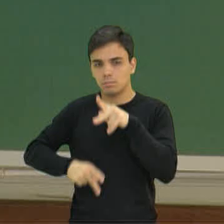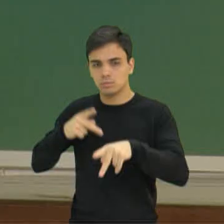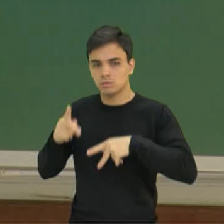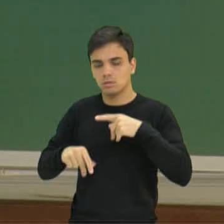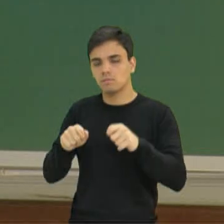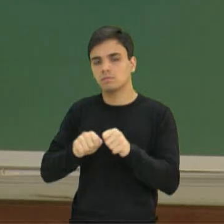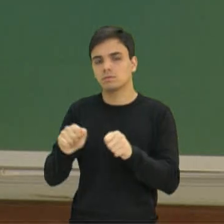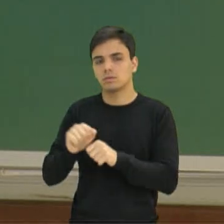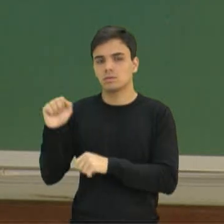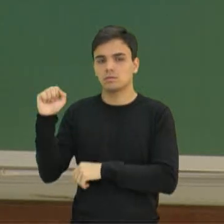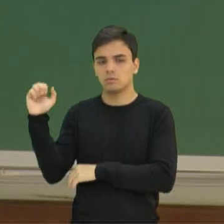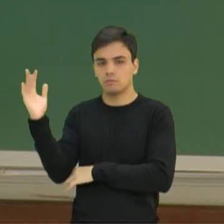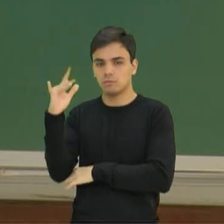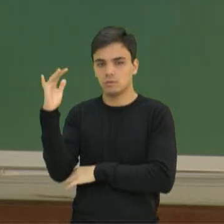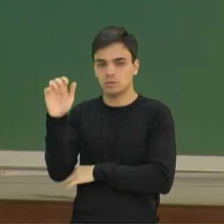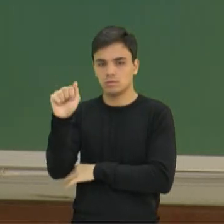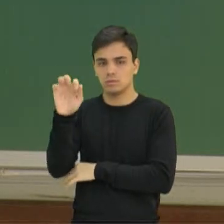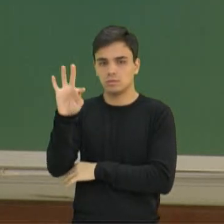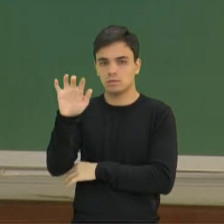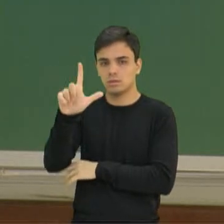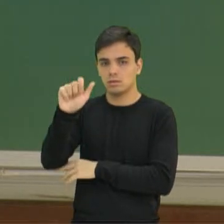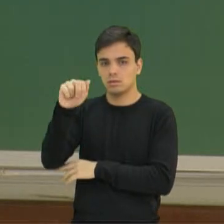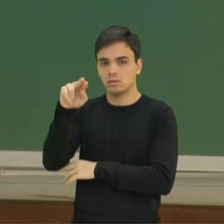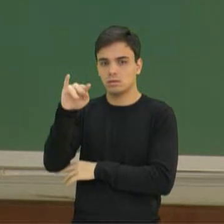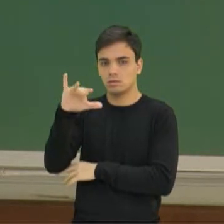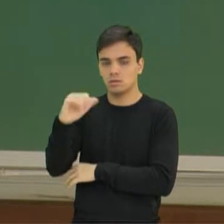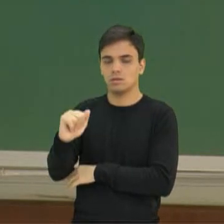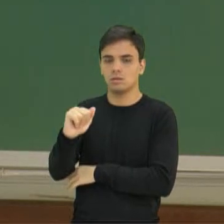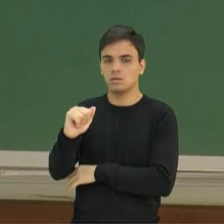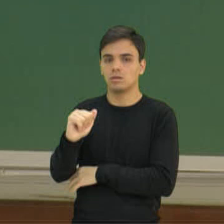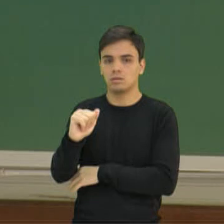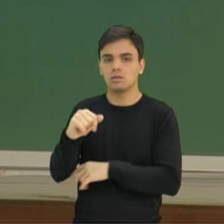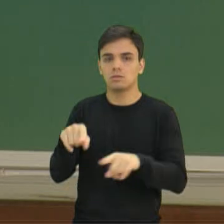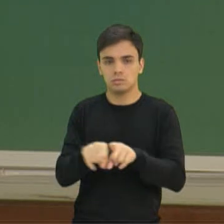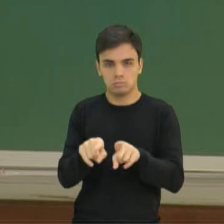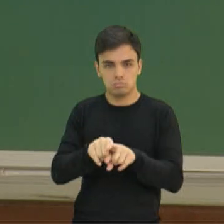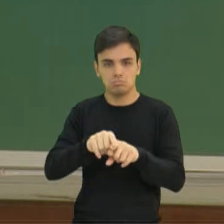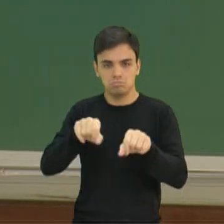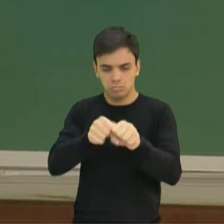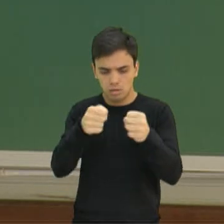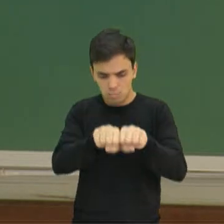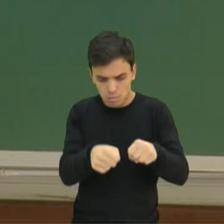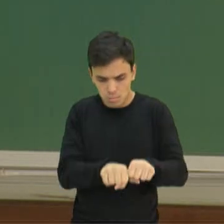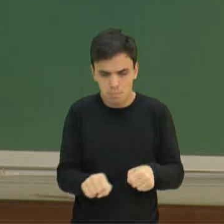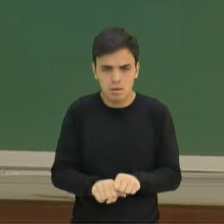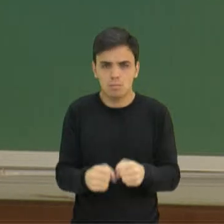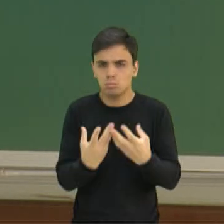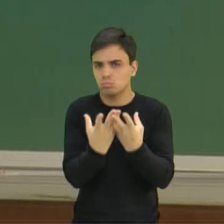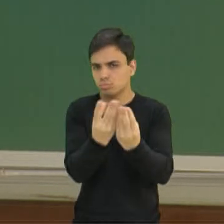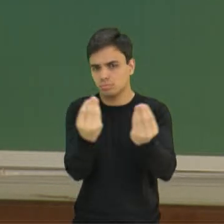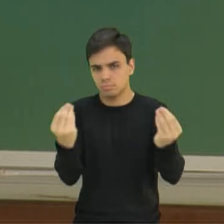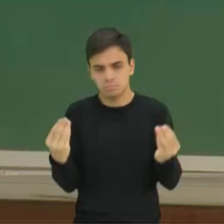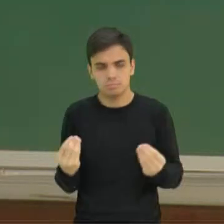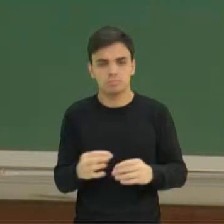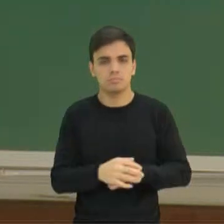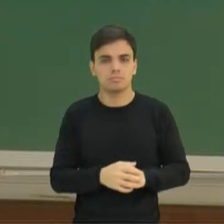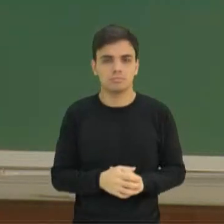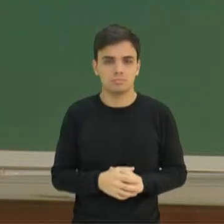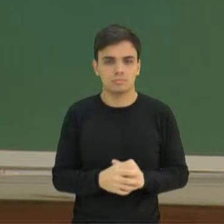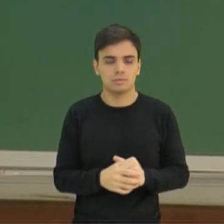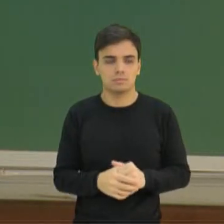que a floresta atlântica fosse degradada de forma muito significativa ali, muito degradada na região,